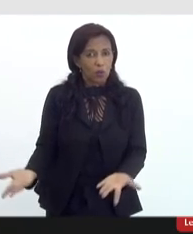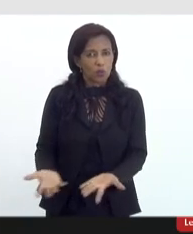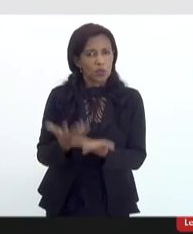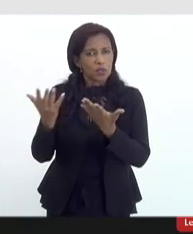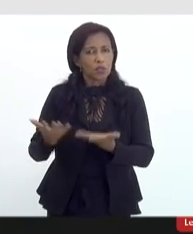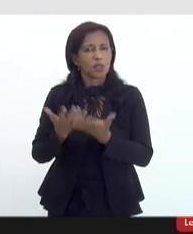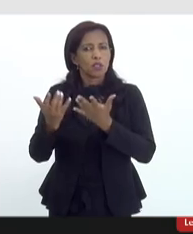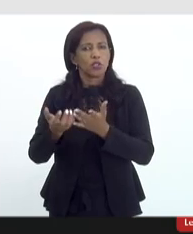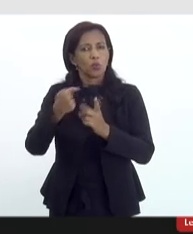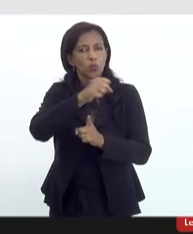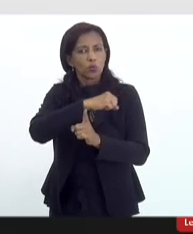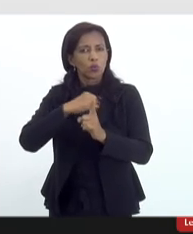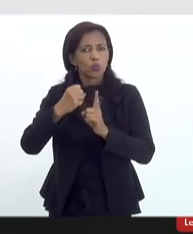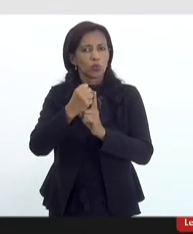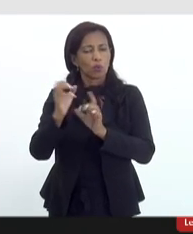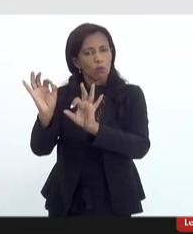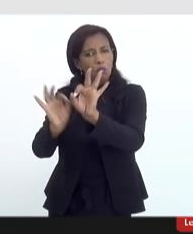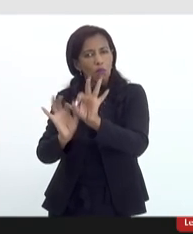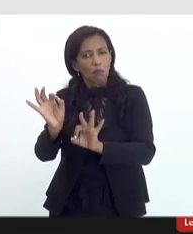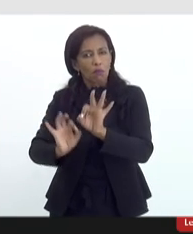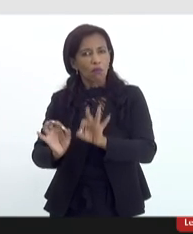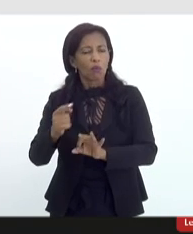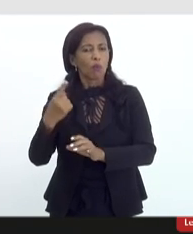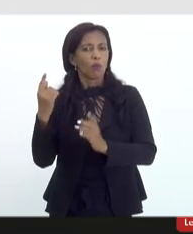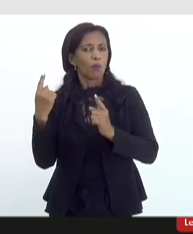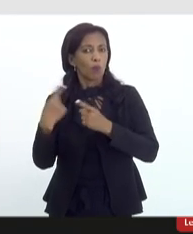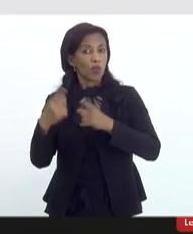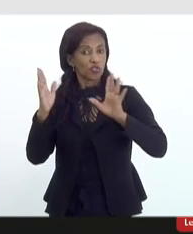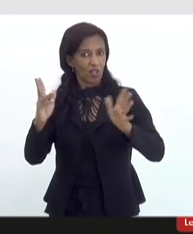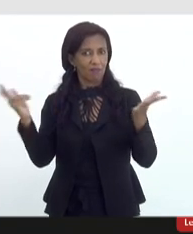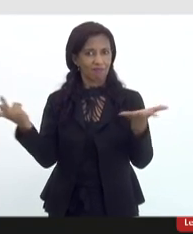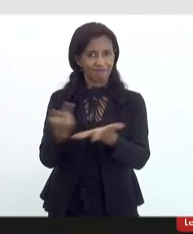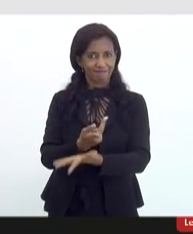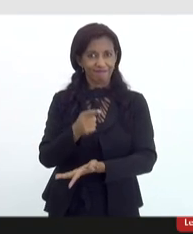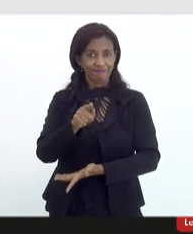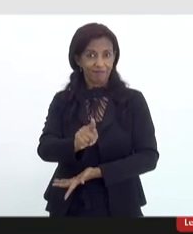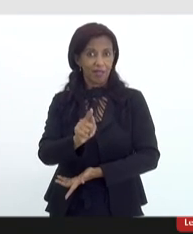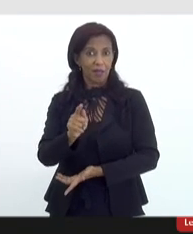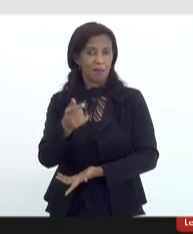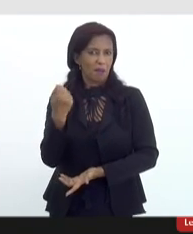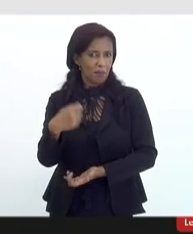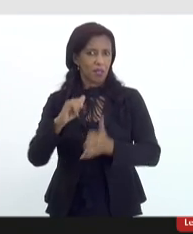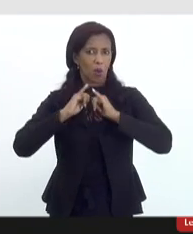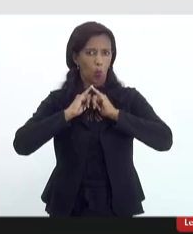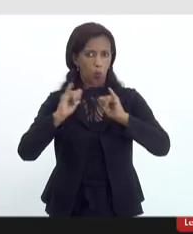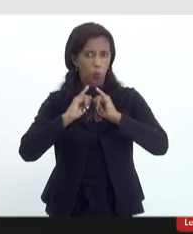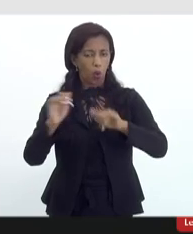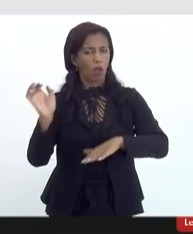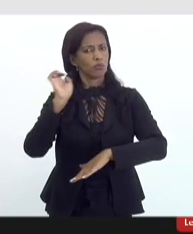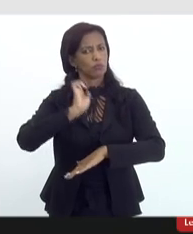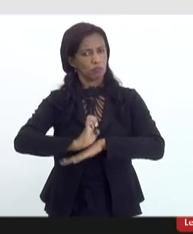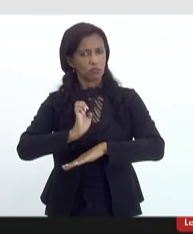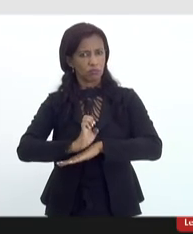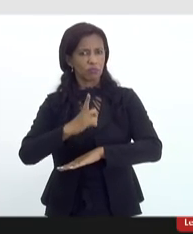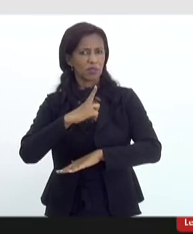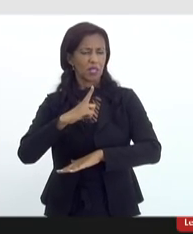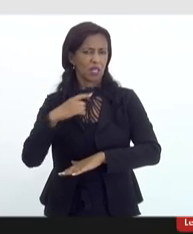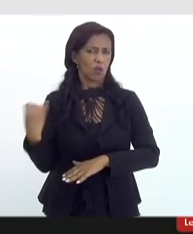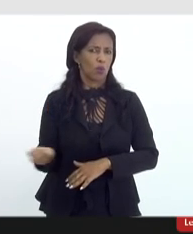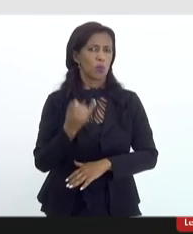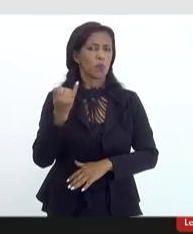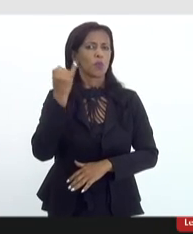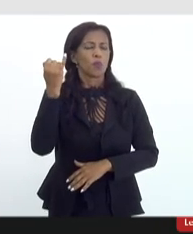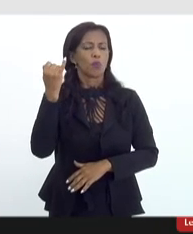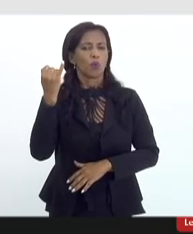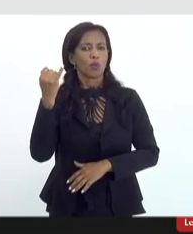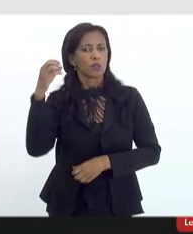movimento social organizado, porque acho que ele já está acontecendo, mas isso deve ser publicizado, acho que o Estado tem um papel bacana